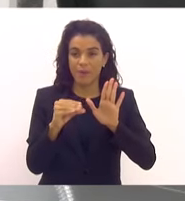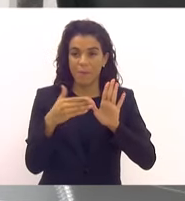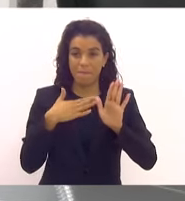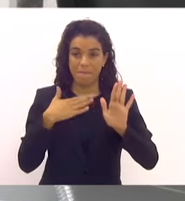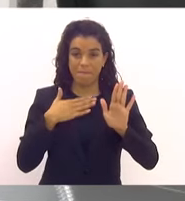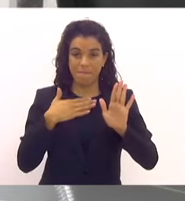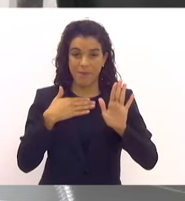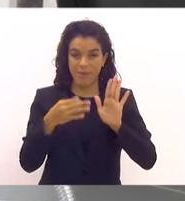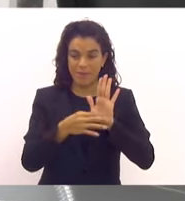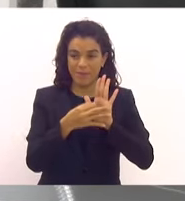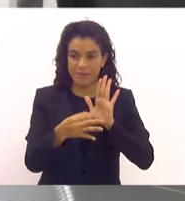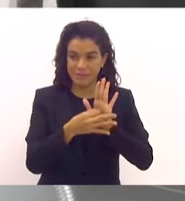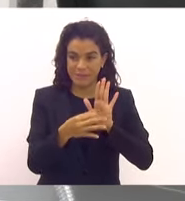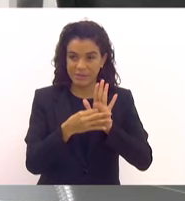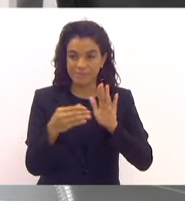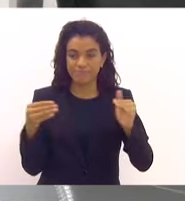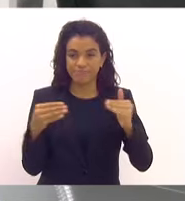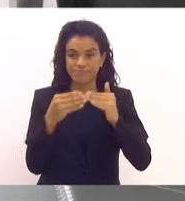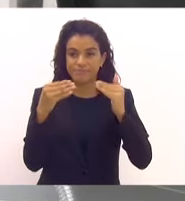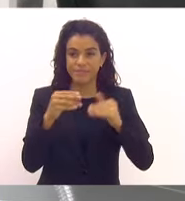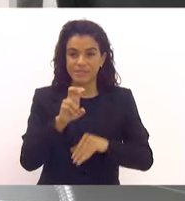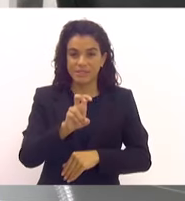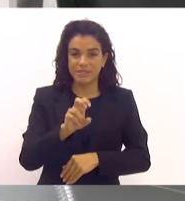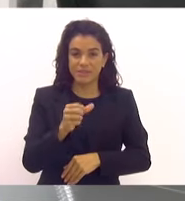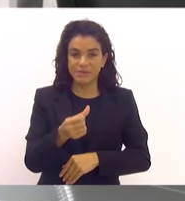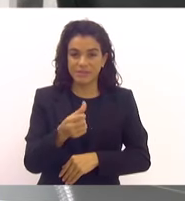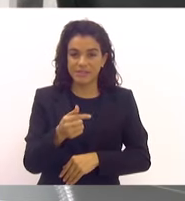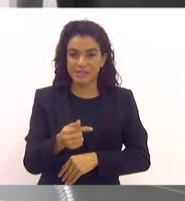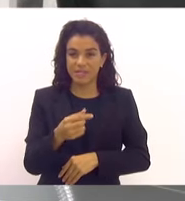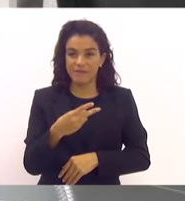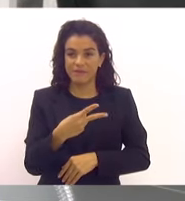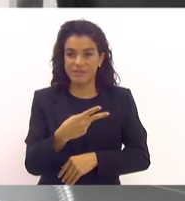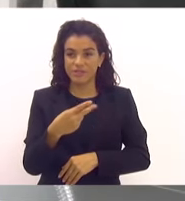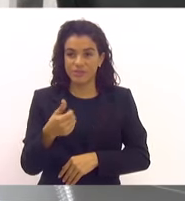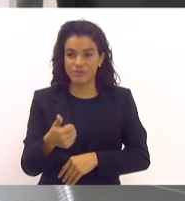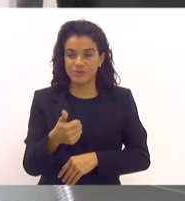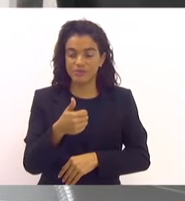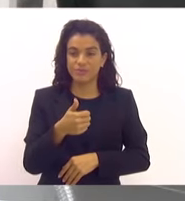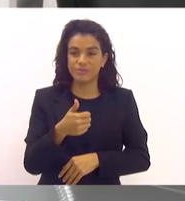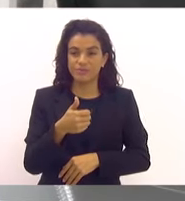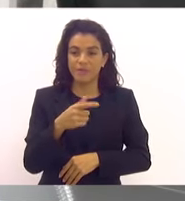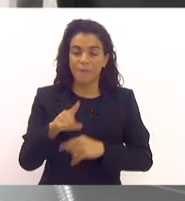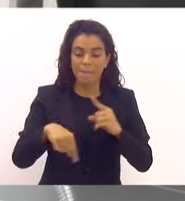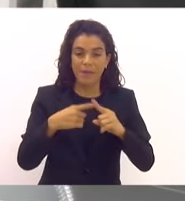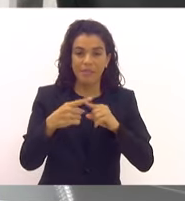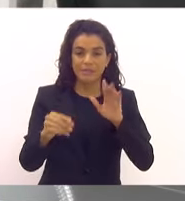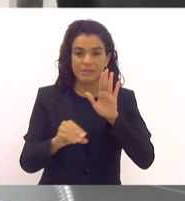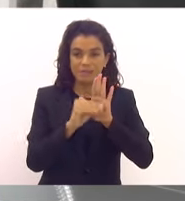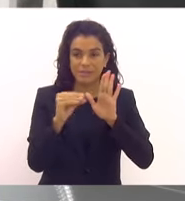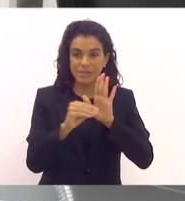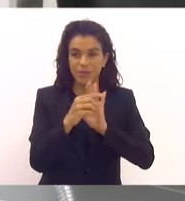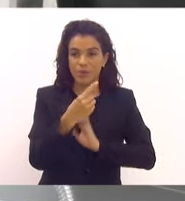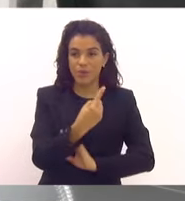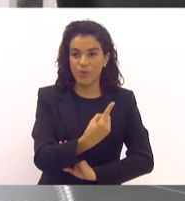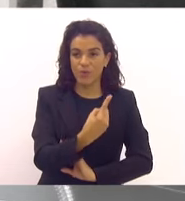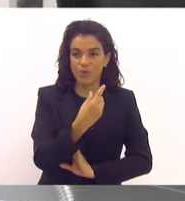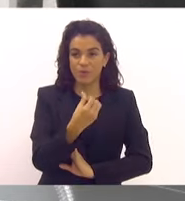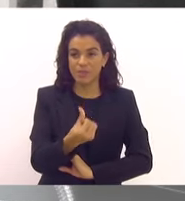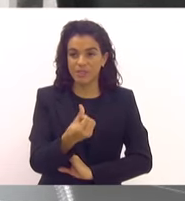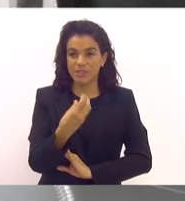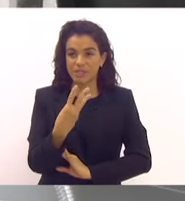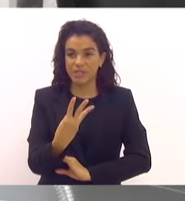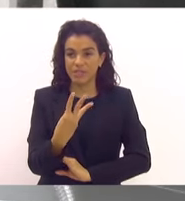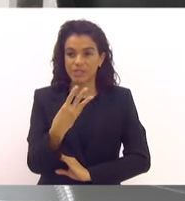parecer. Favorável às emendas 5, 7, 20 e 21, favorável com subemendas 1, 6,